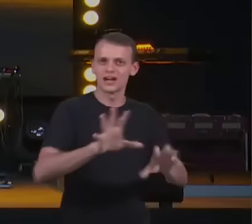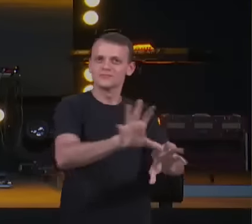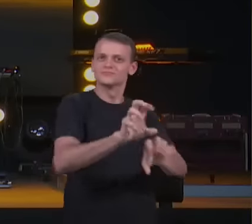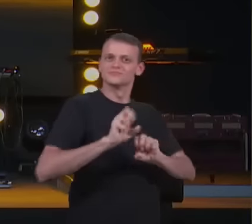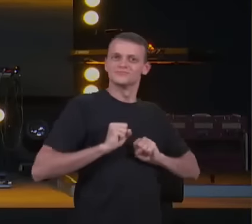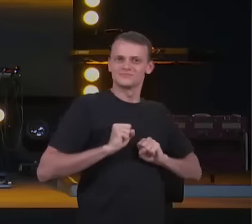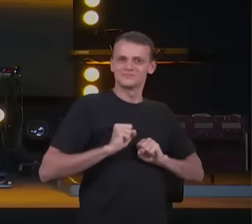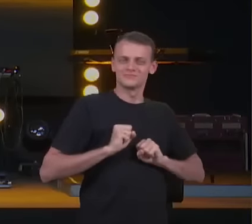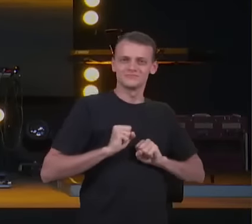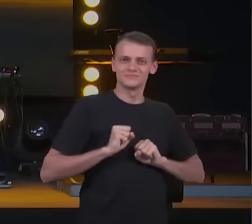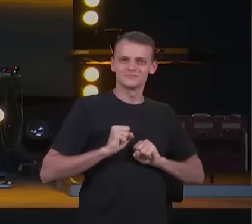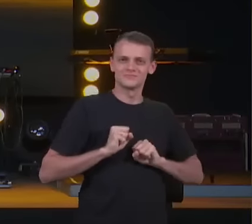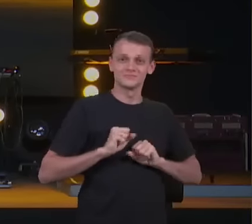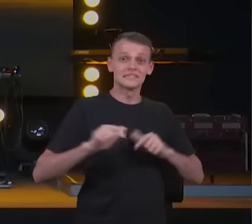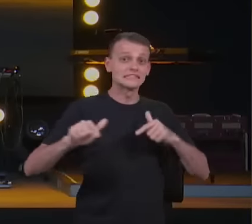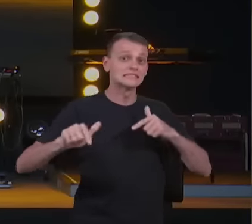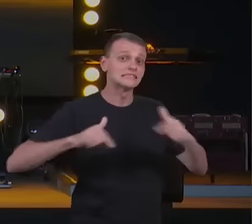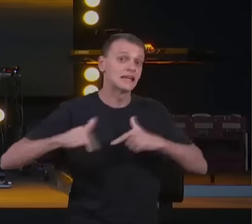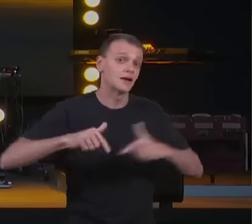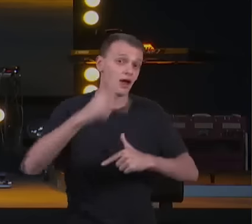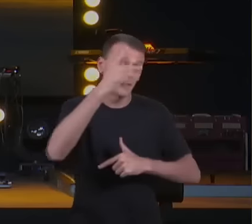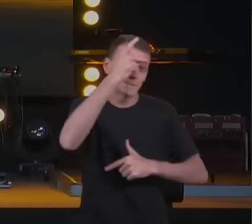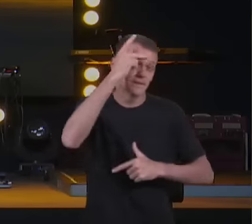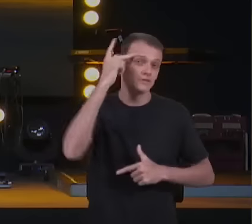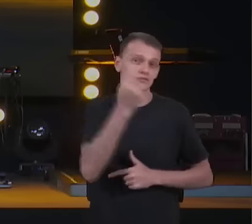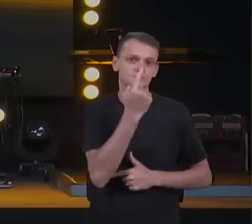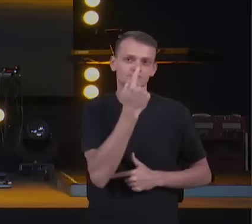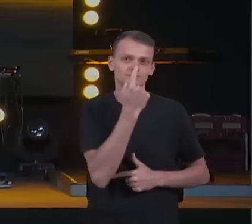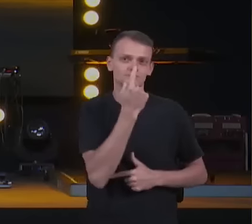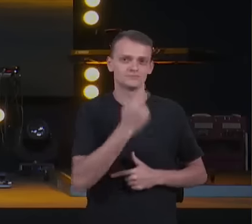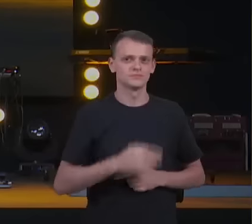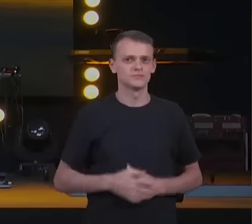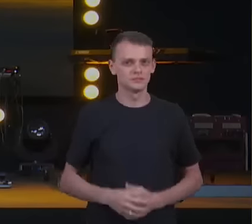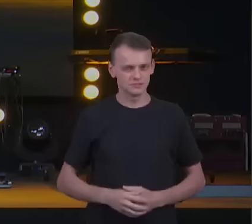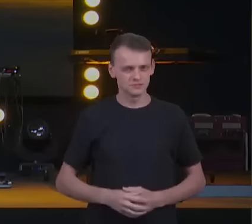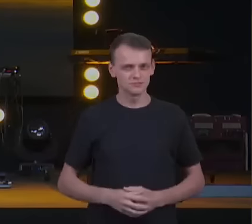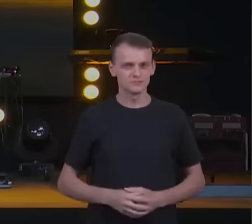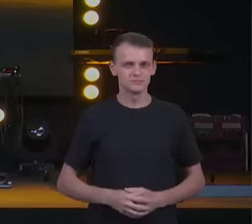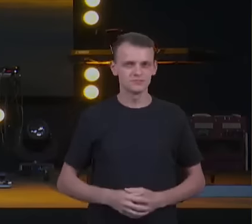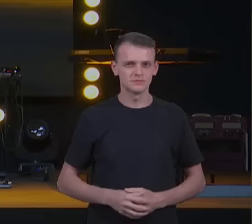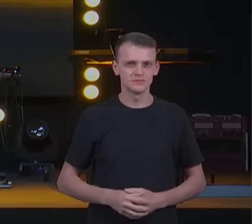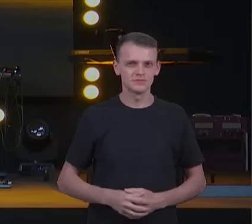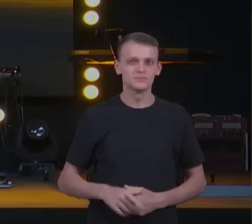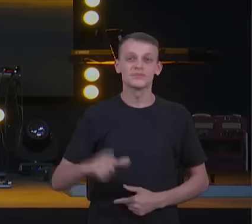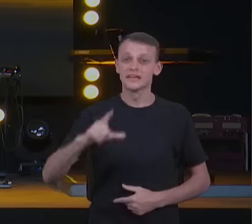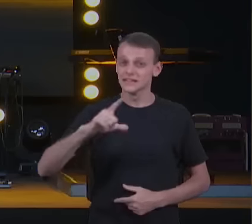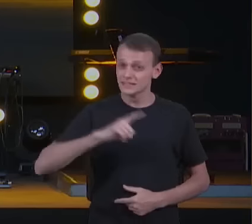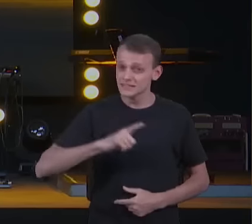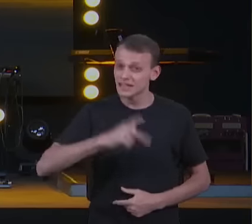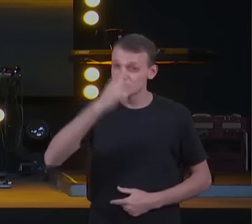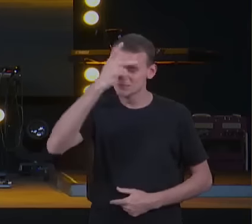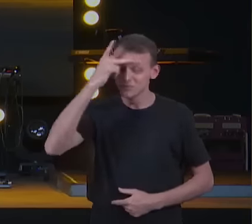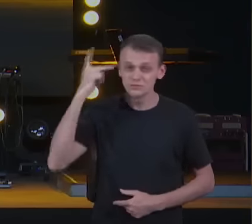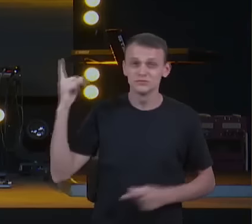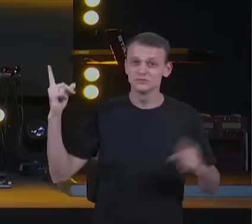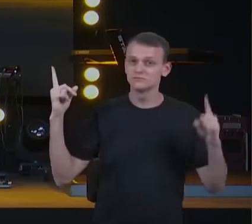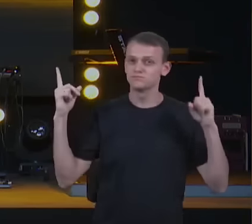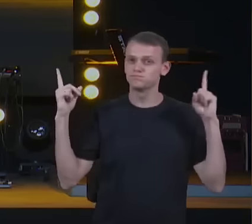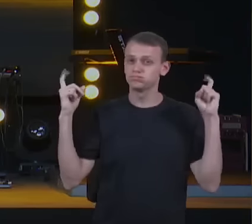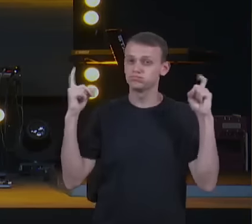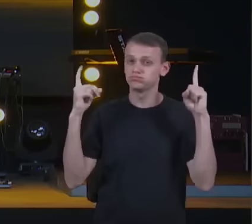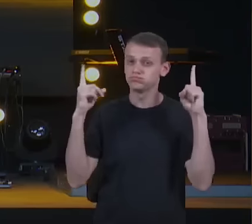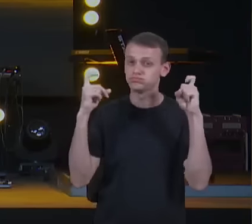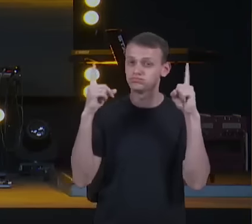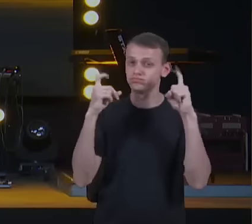Trabalhe com quem se importa. Tem gente que faz o serviço, mas seu coração está longe. Uma vez